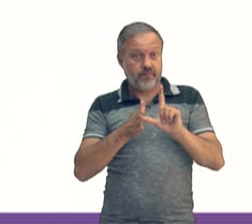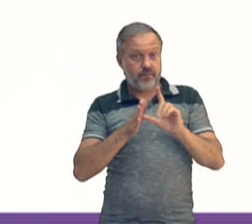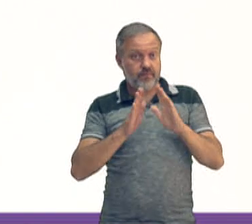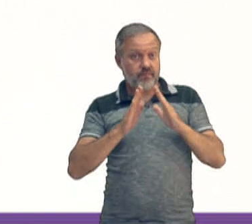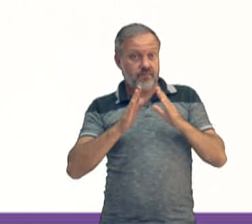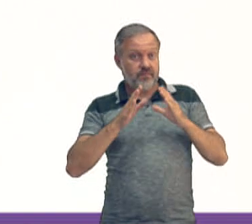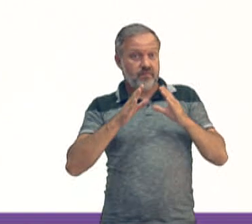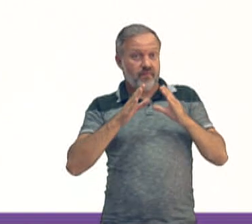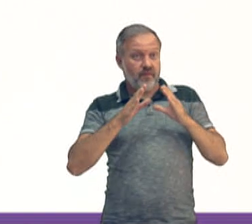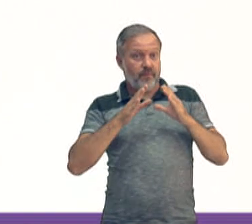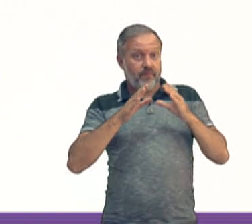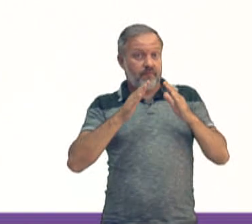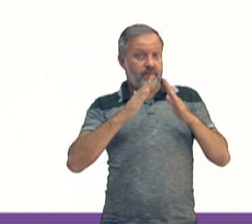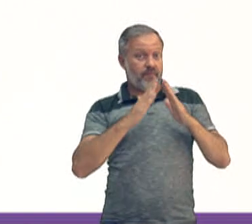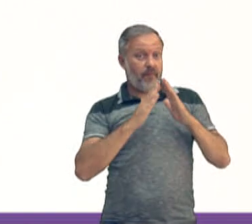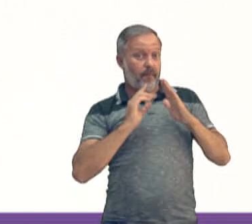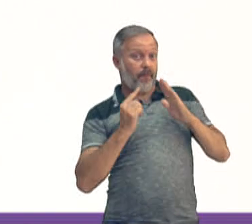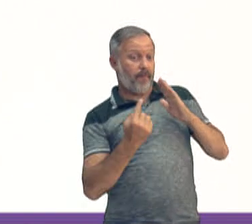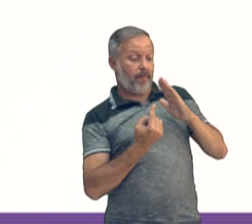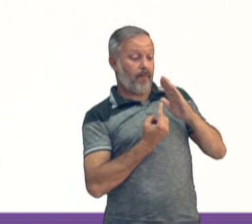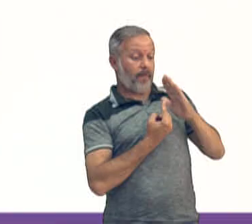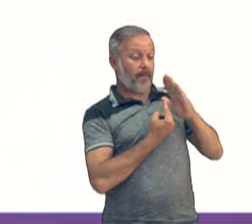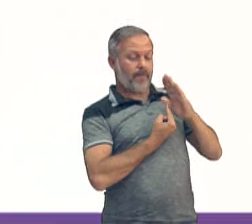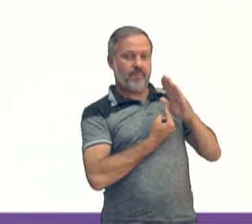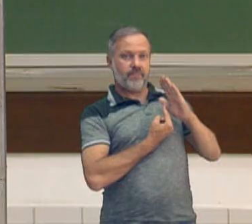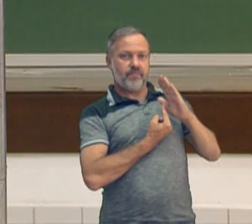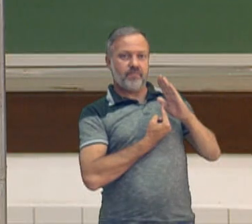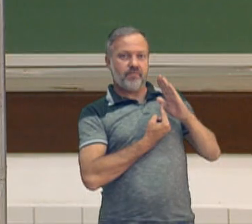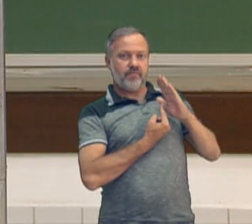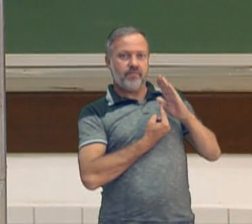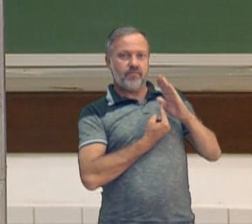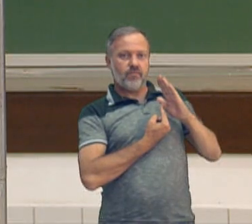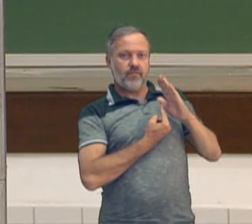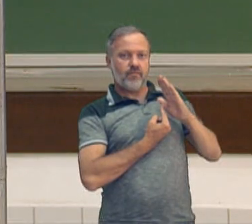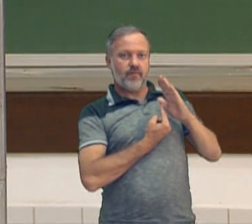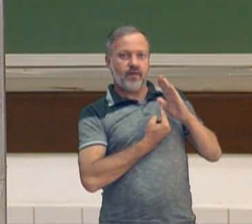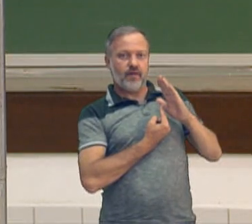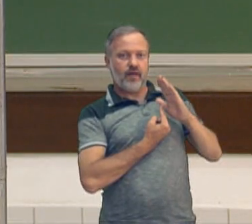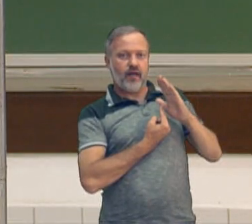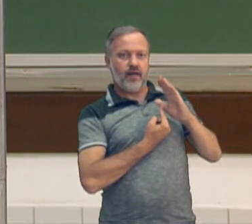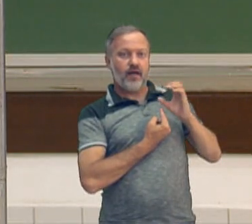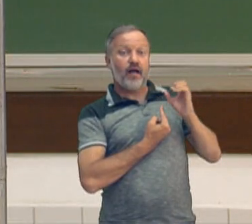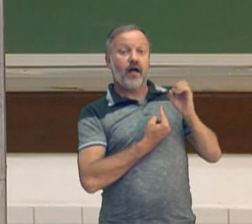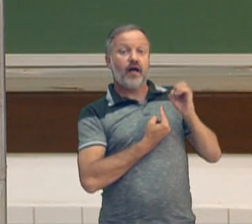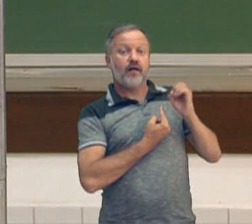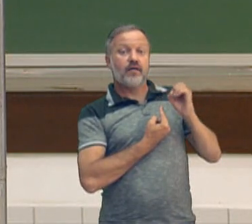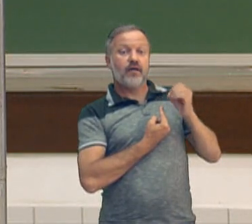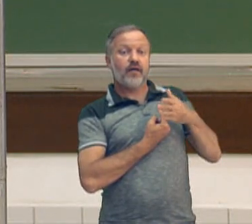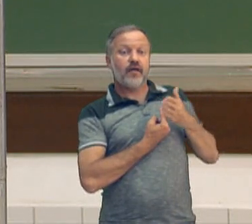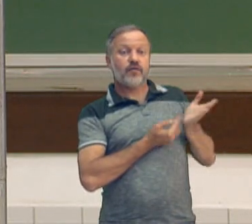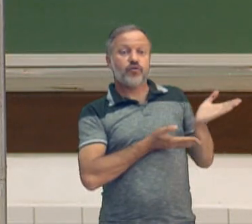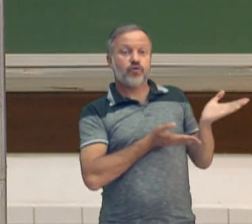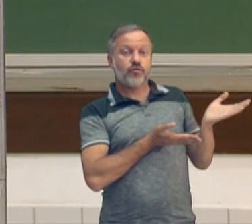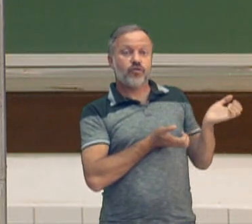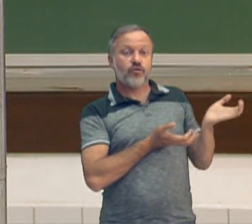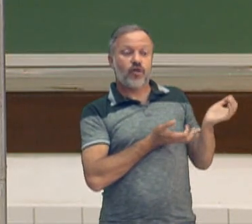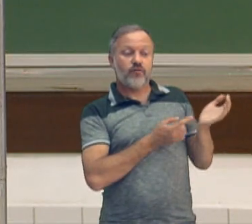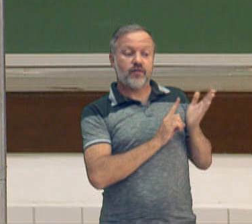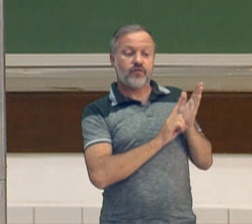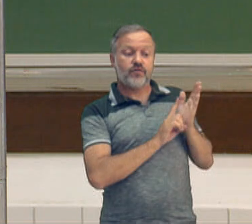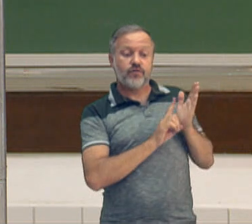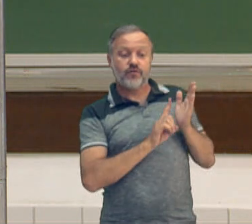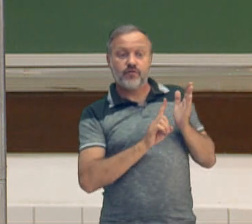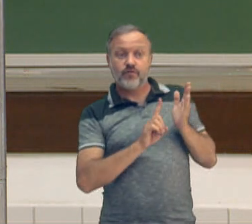de reflexão. E aí encerra-se a puberdade e ela entra na fase adulta e esse rito de passagem